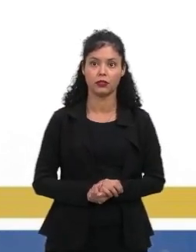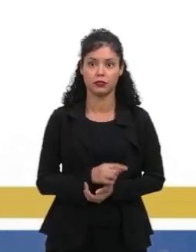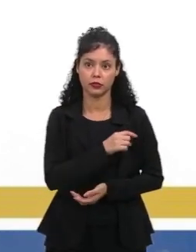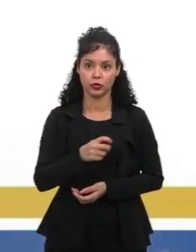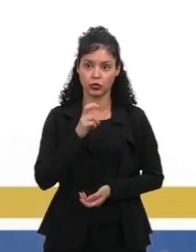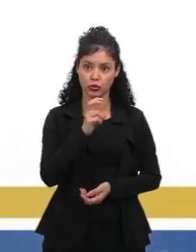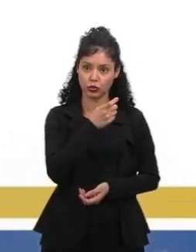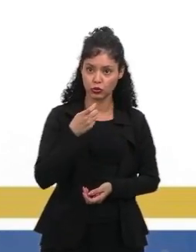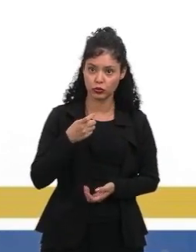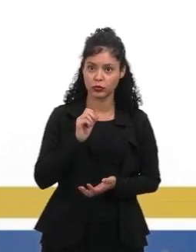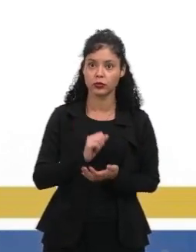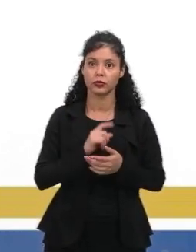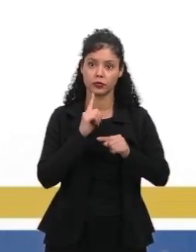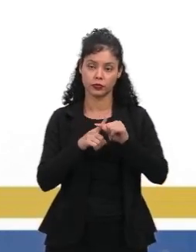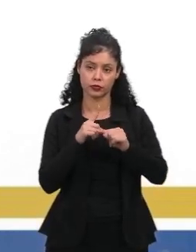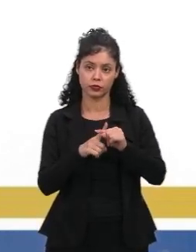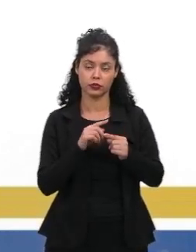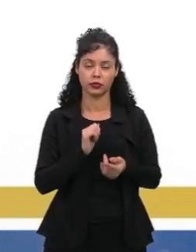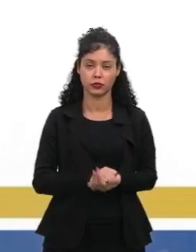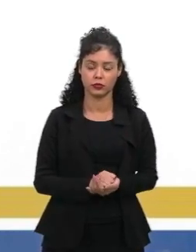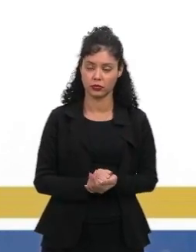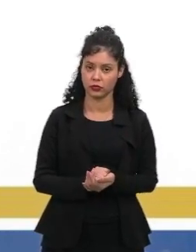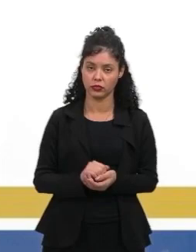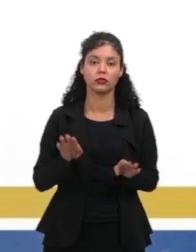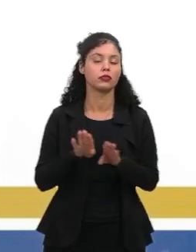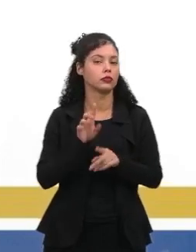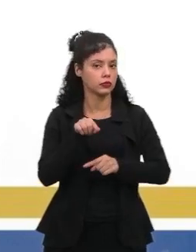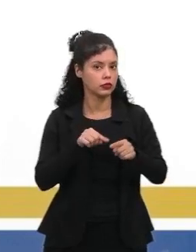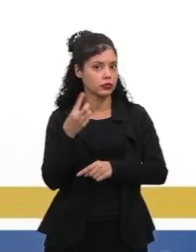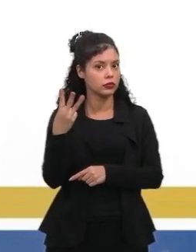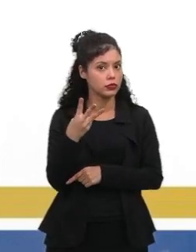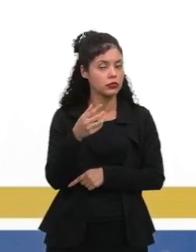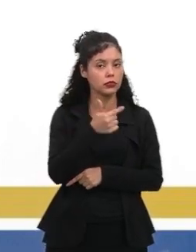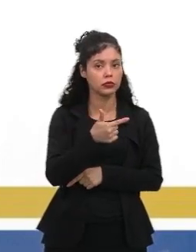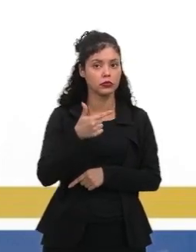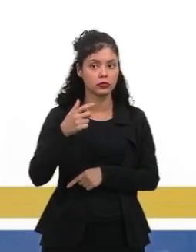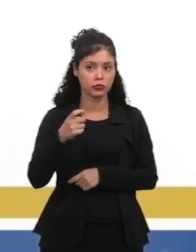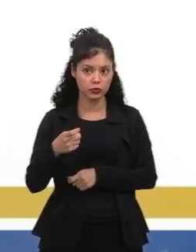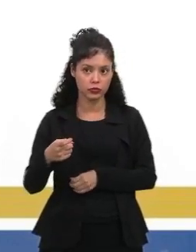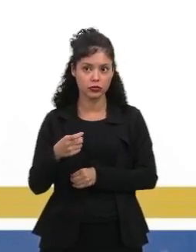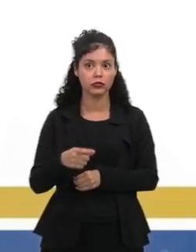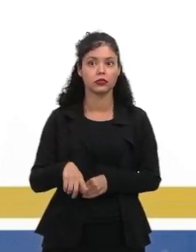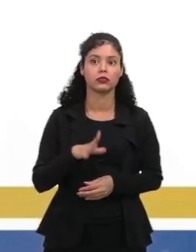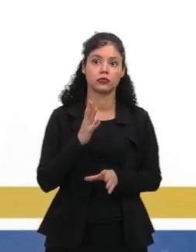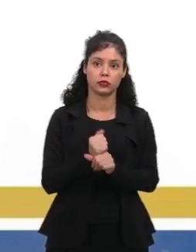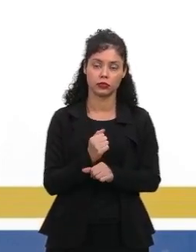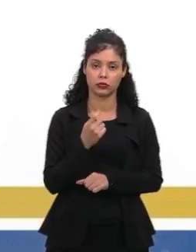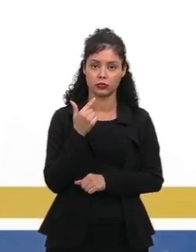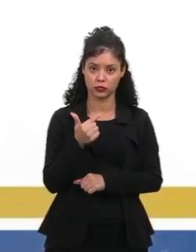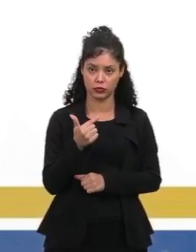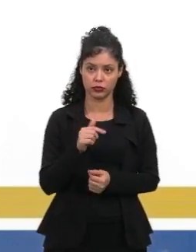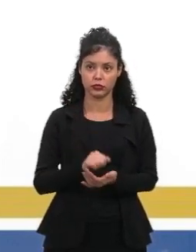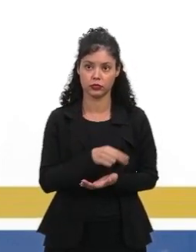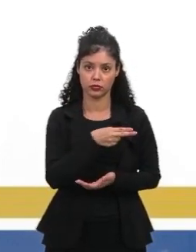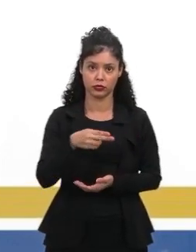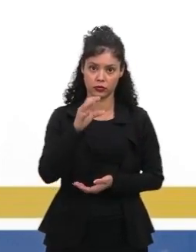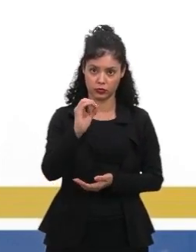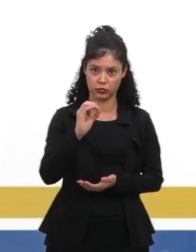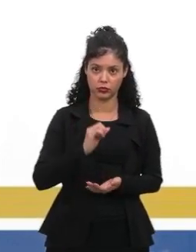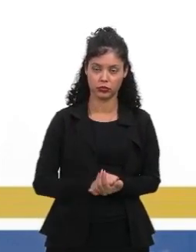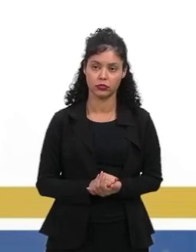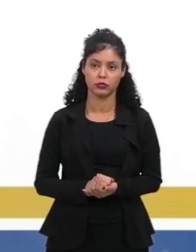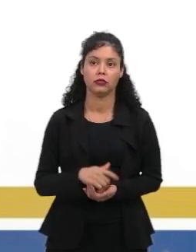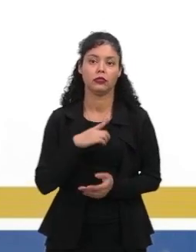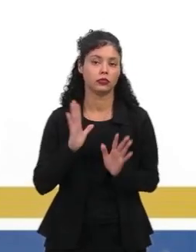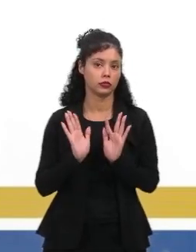ao quadrado. Mais o outro 6x, né, divide por 3 dá 2x, mais 6 dividido por 3 dá 2. Isso igual a zero, né?